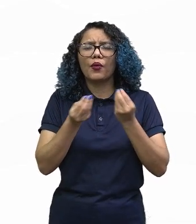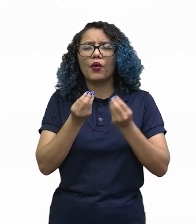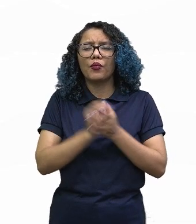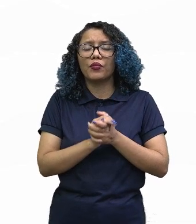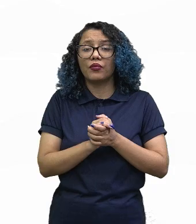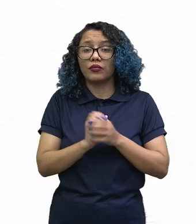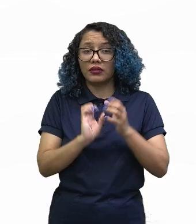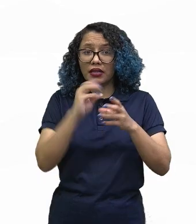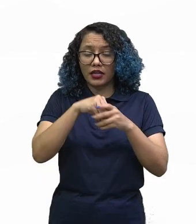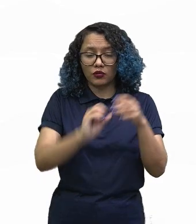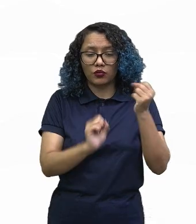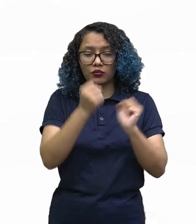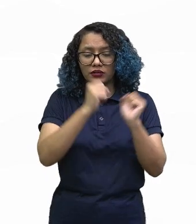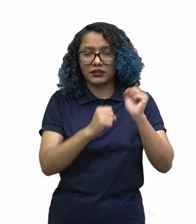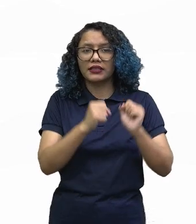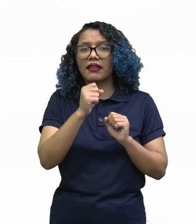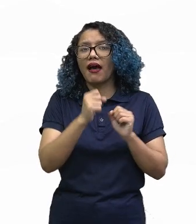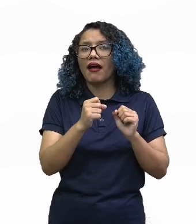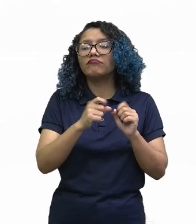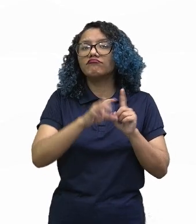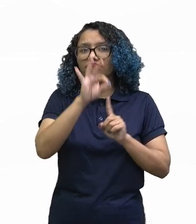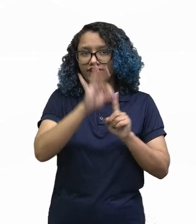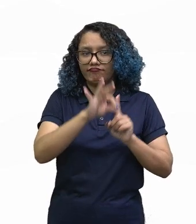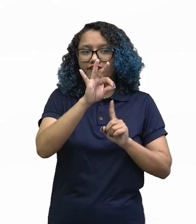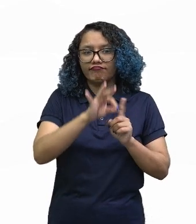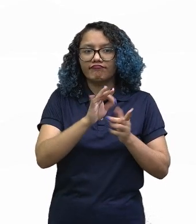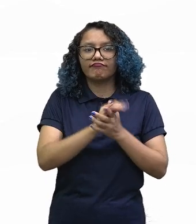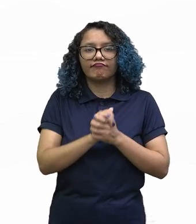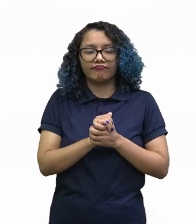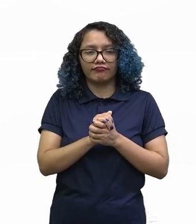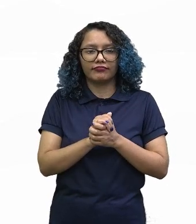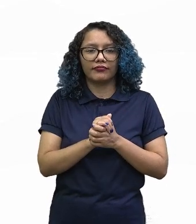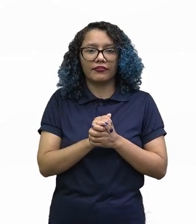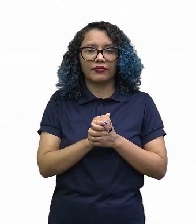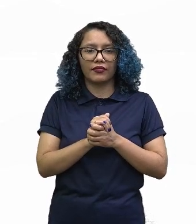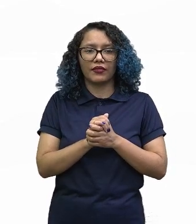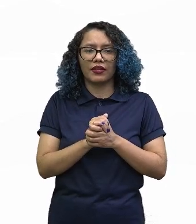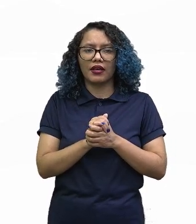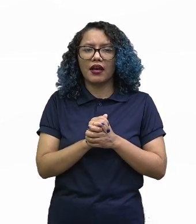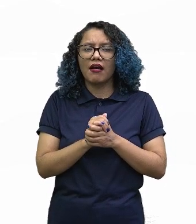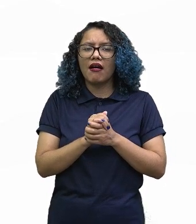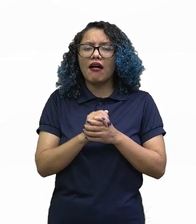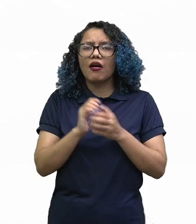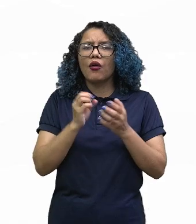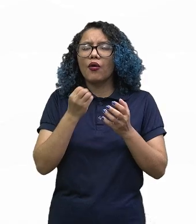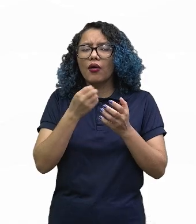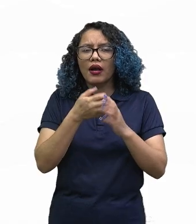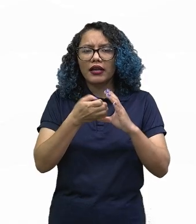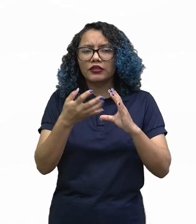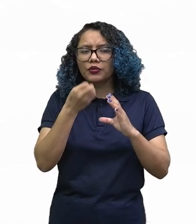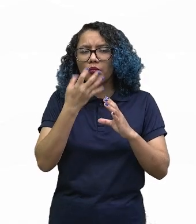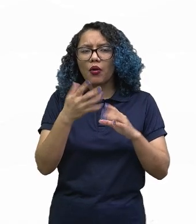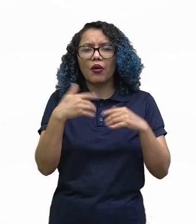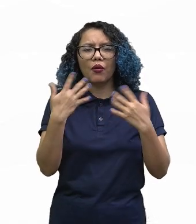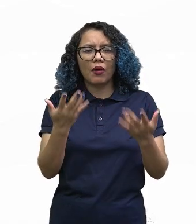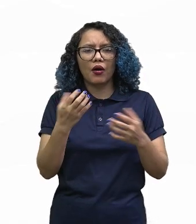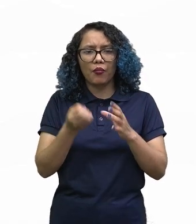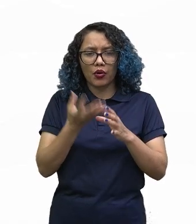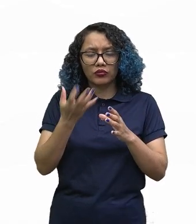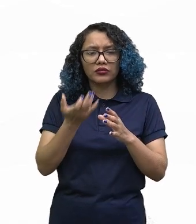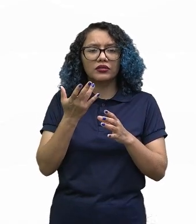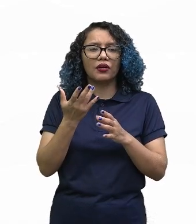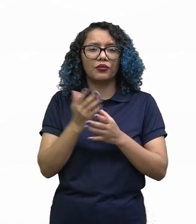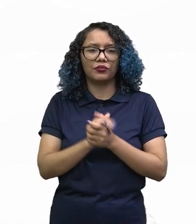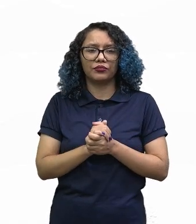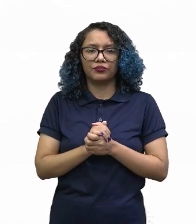usinas termoelétricas. Elas possuem como principal vantagem o baixo custo de produção e consumo, porém,